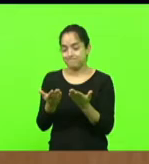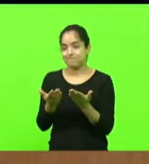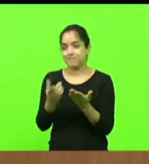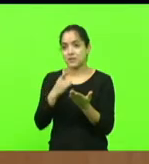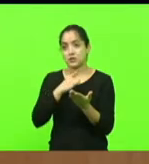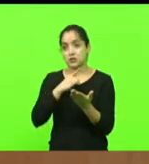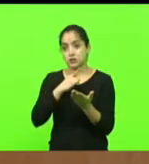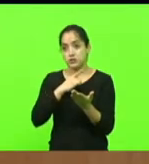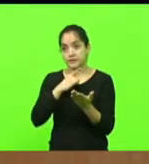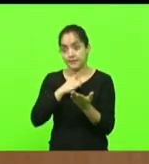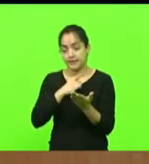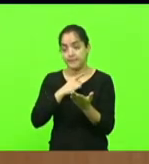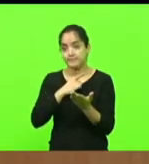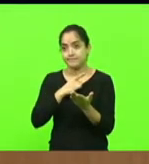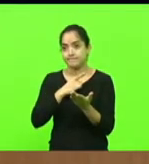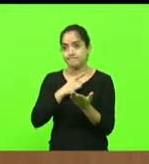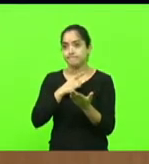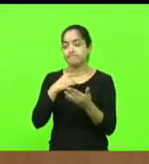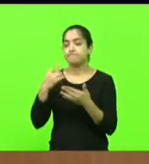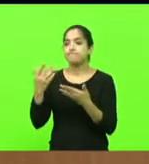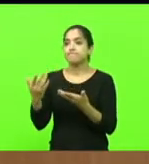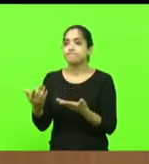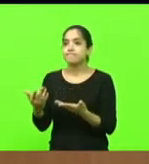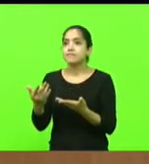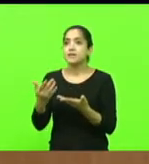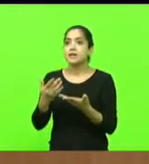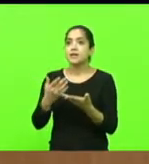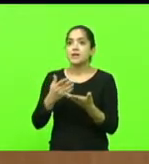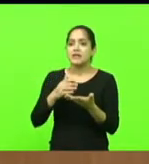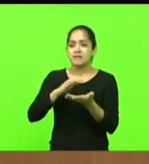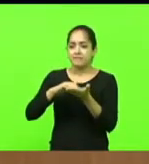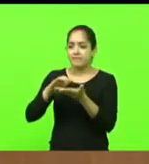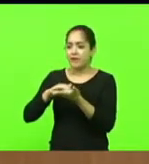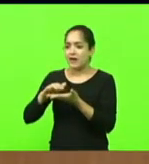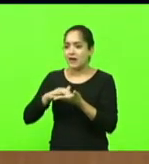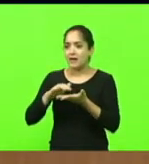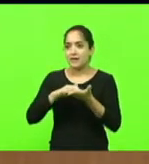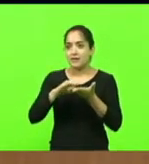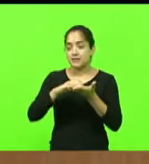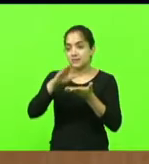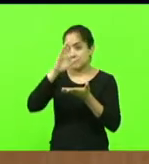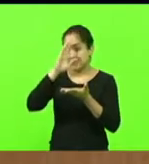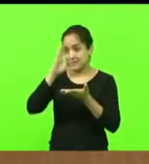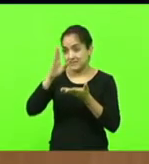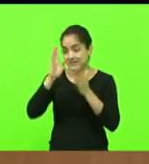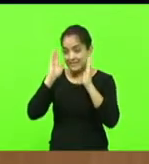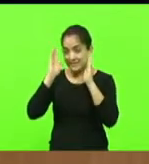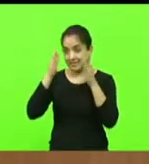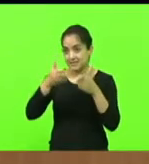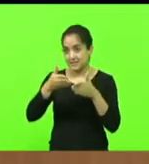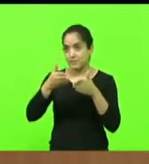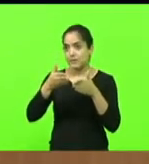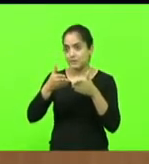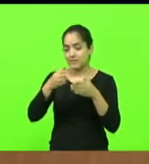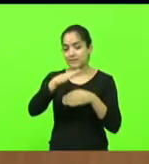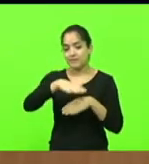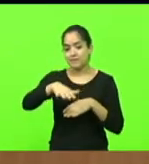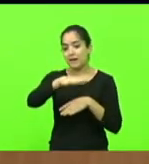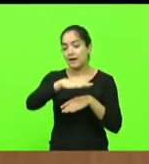temos infiltrados em várias secretarias, mas especificamente na